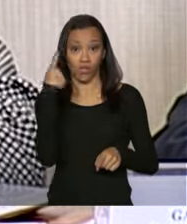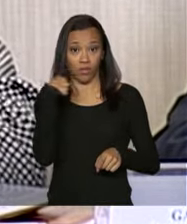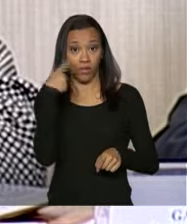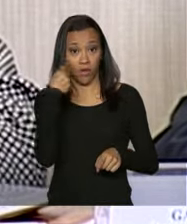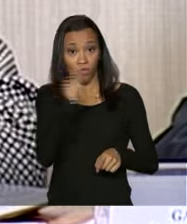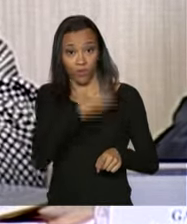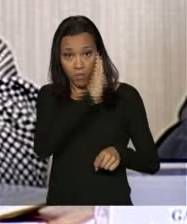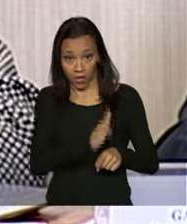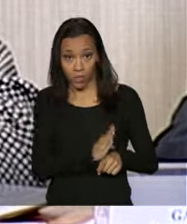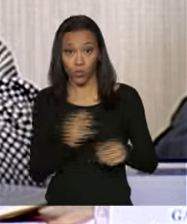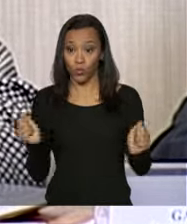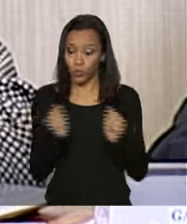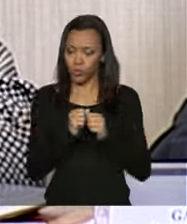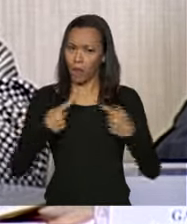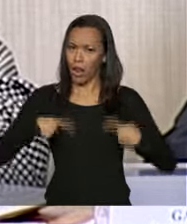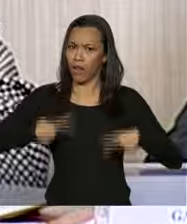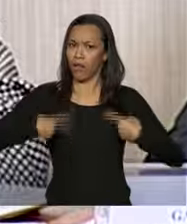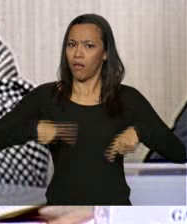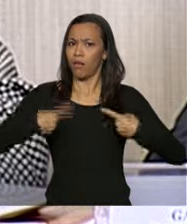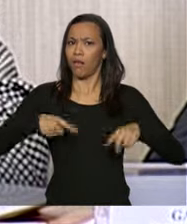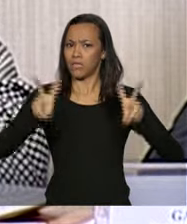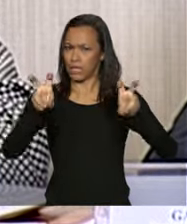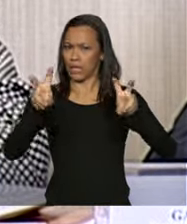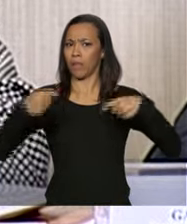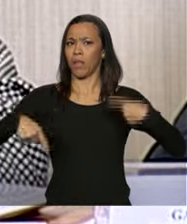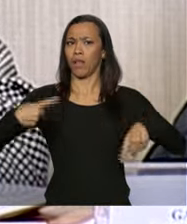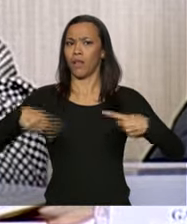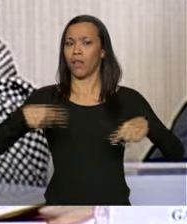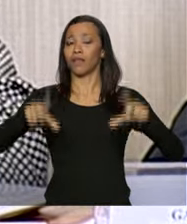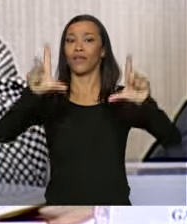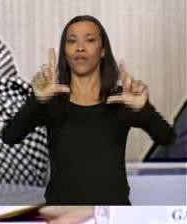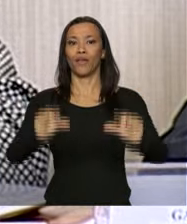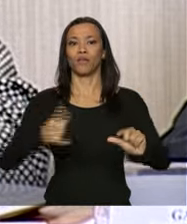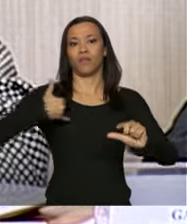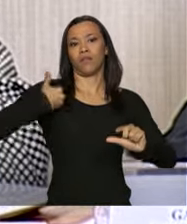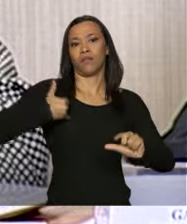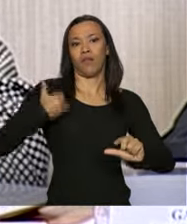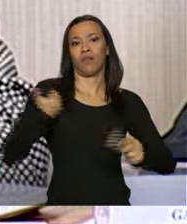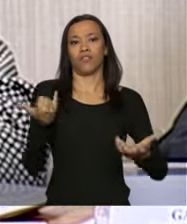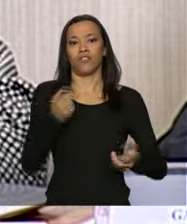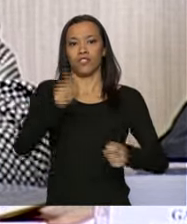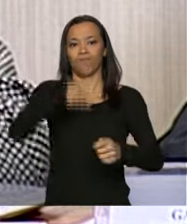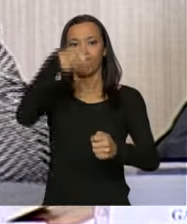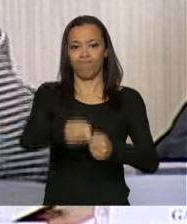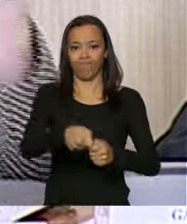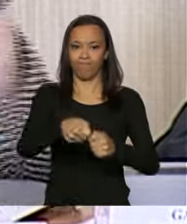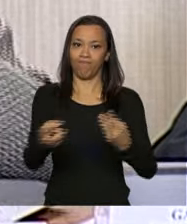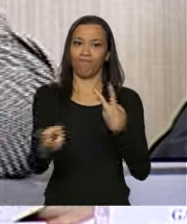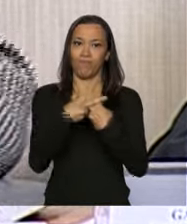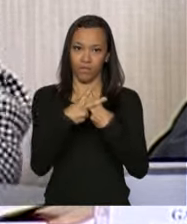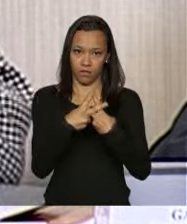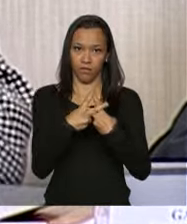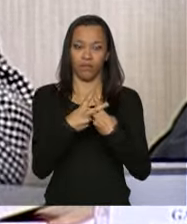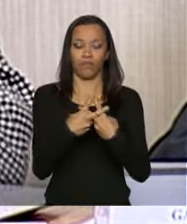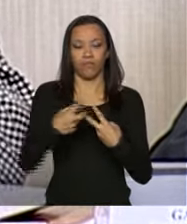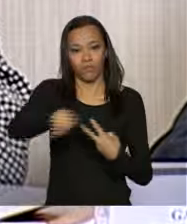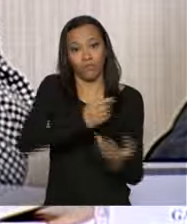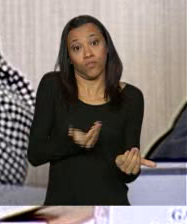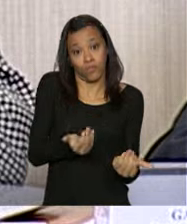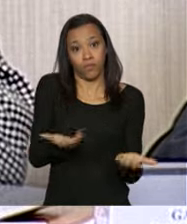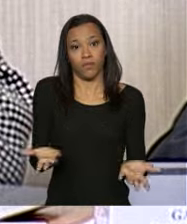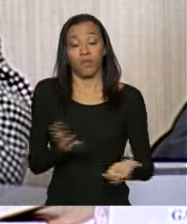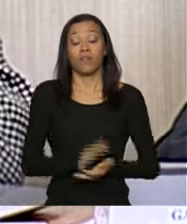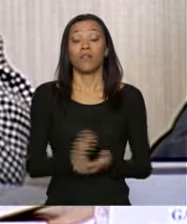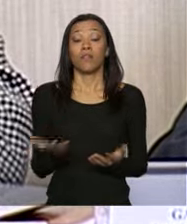aflitiva situação e a possibilidade da redução da maioridade penal. E ao mesmo tempo, Ivan mencionou